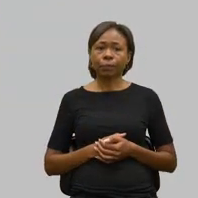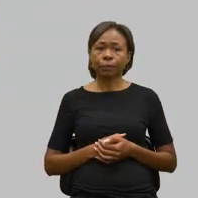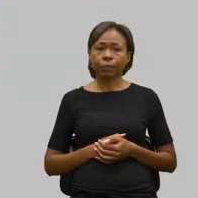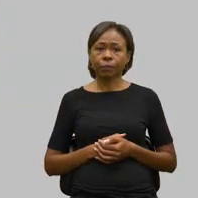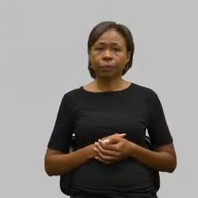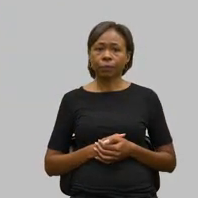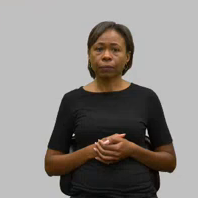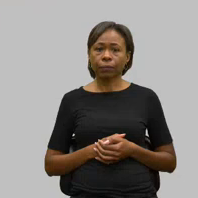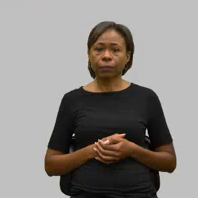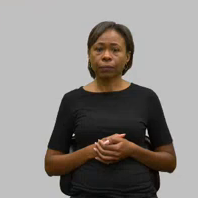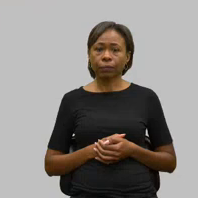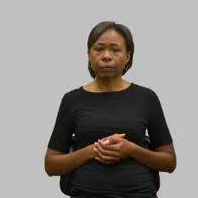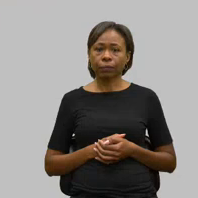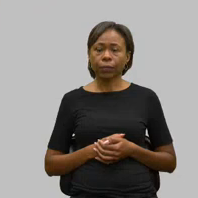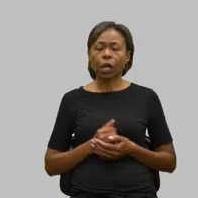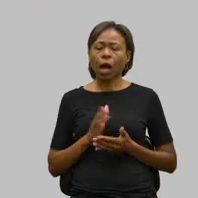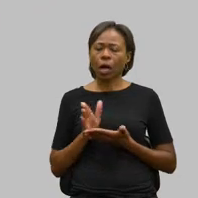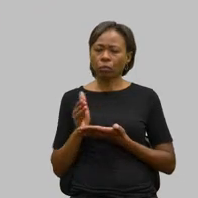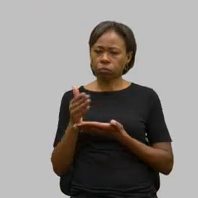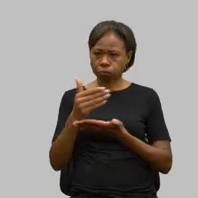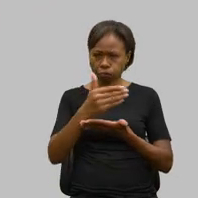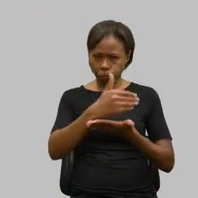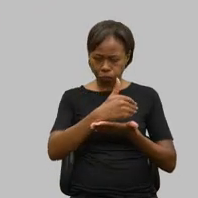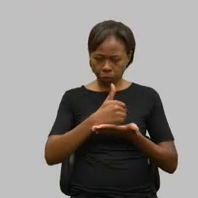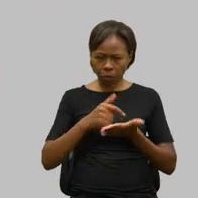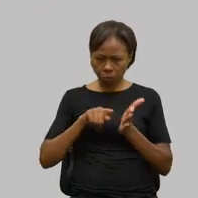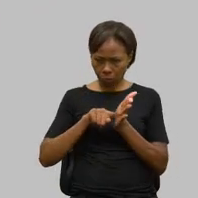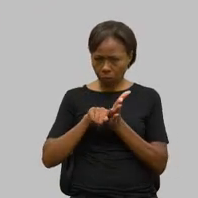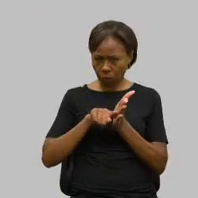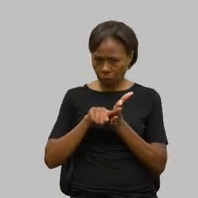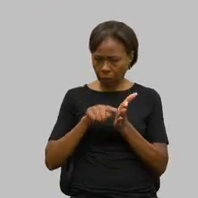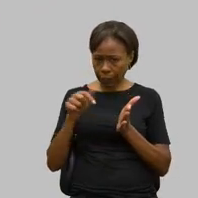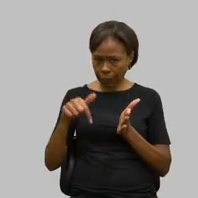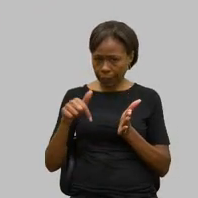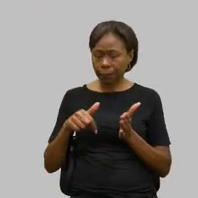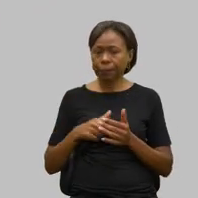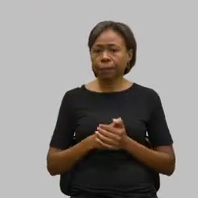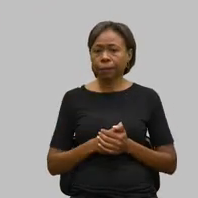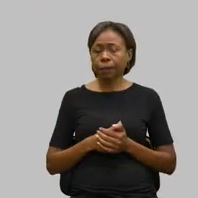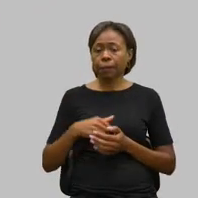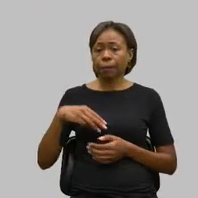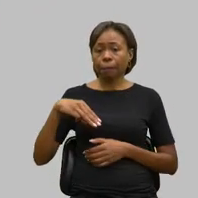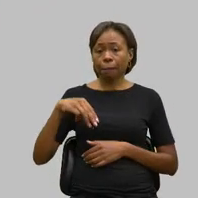fizemos um levantamento. Mama.